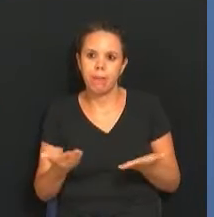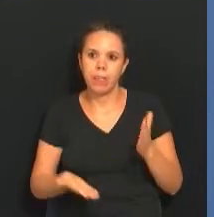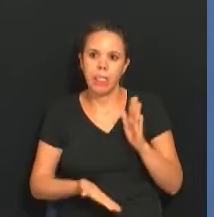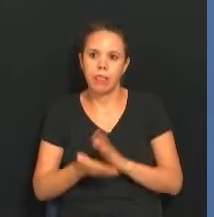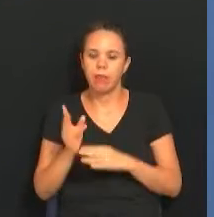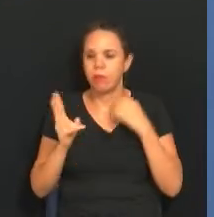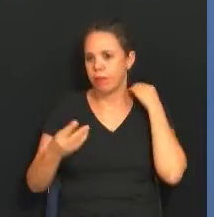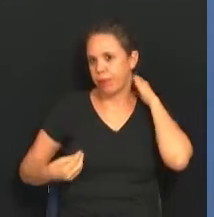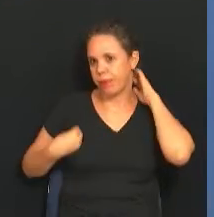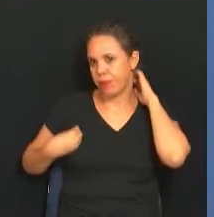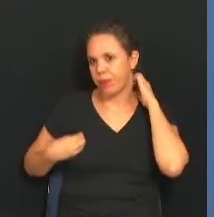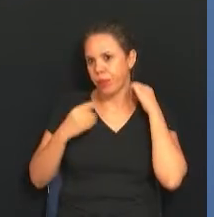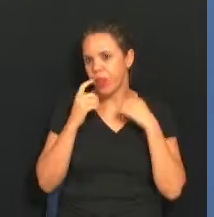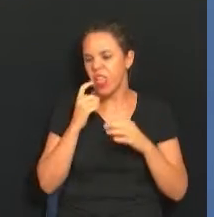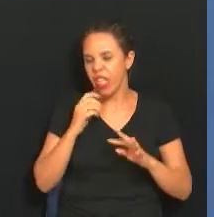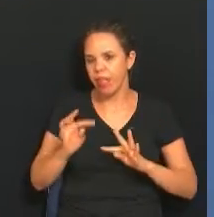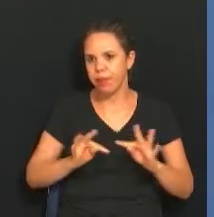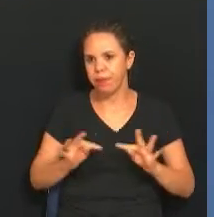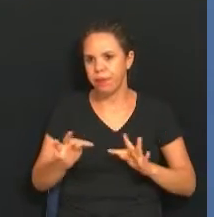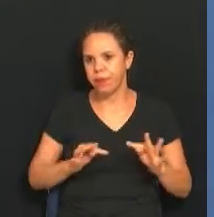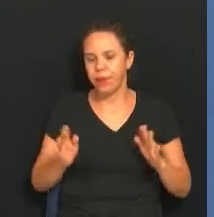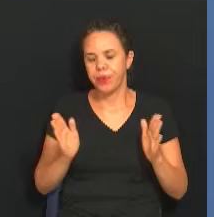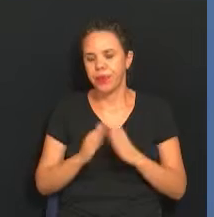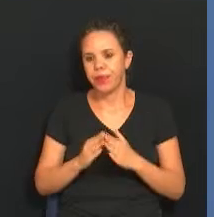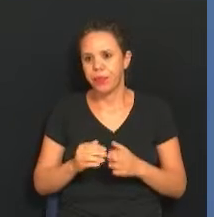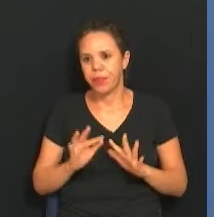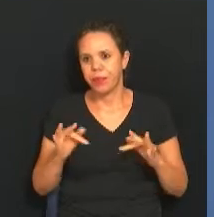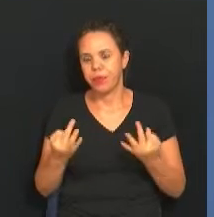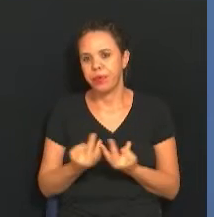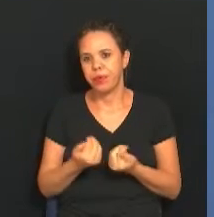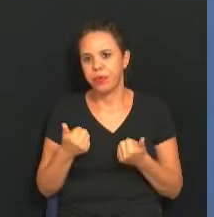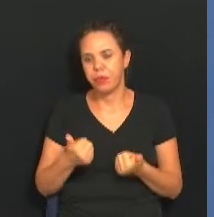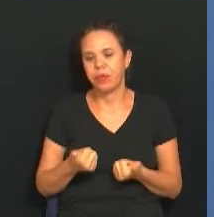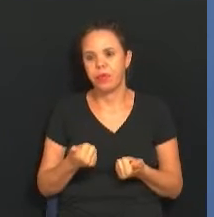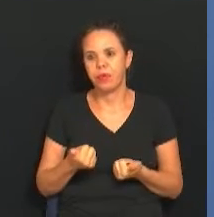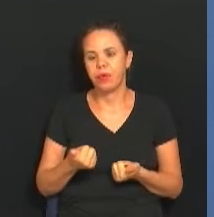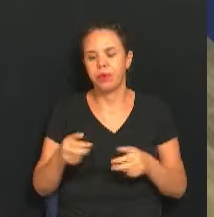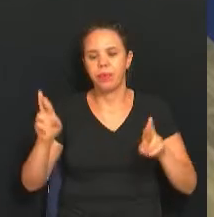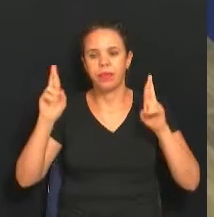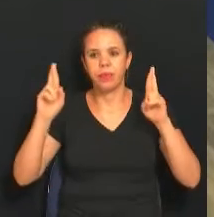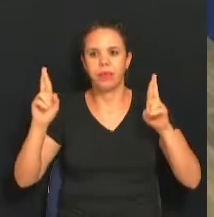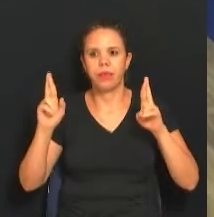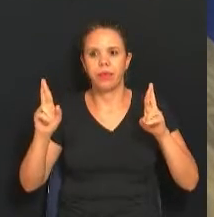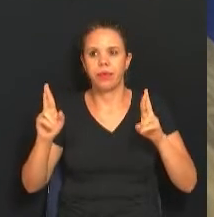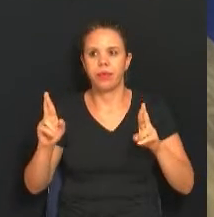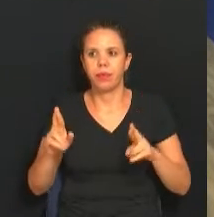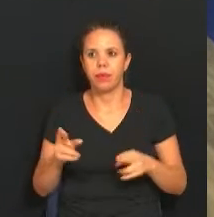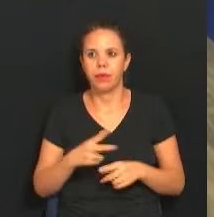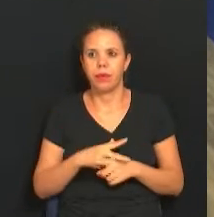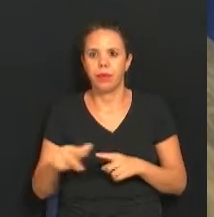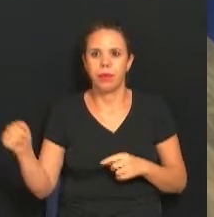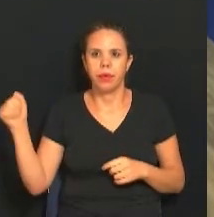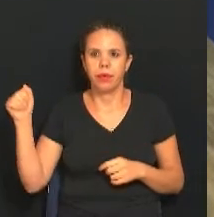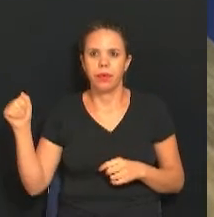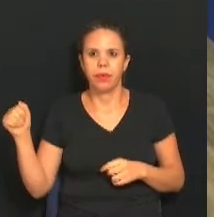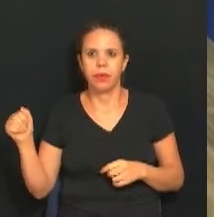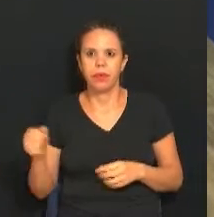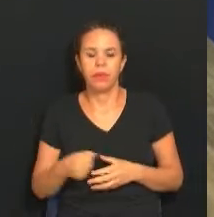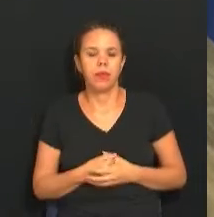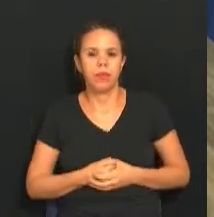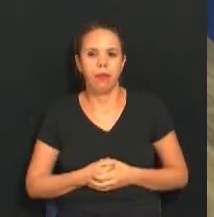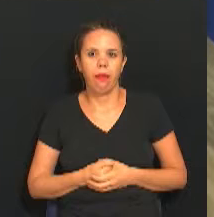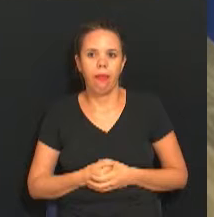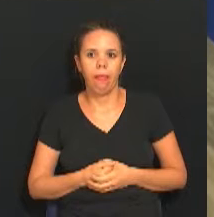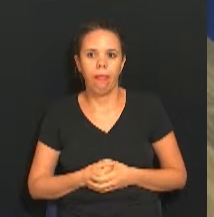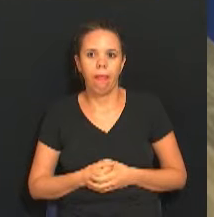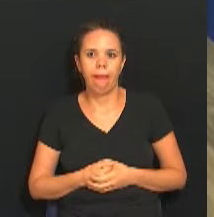segue e o tratamento em casa e fica aqui nossa torcida para Franca recuperação né Viviane Com certeza a gente